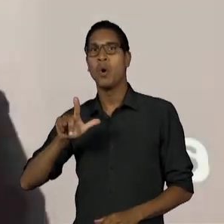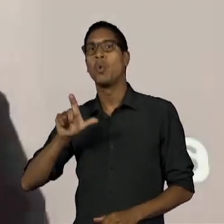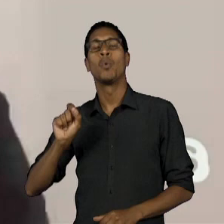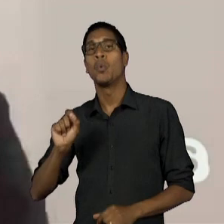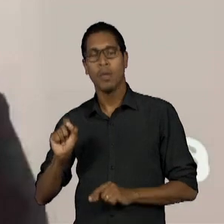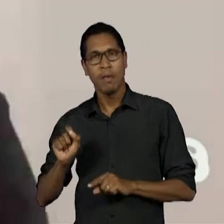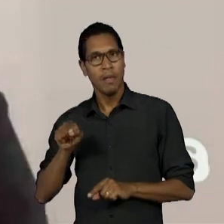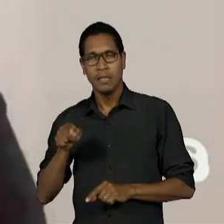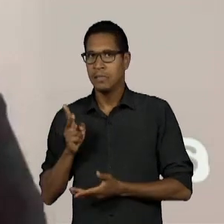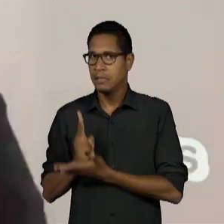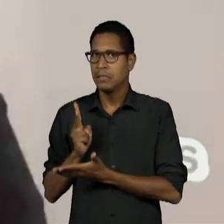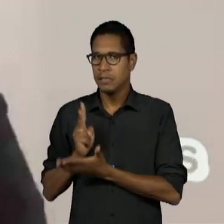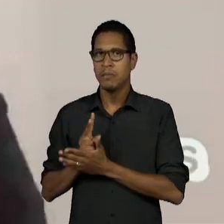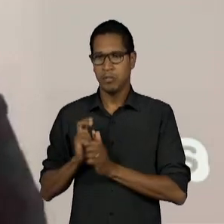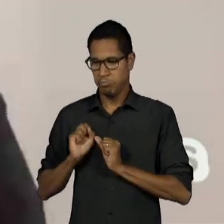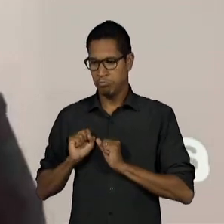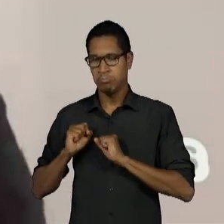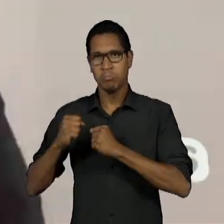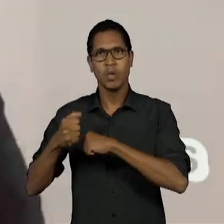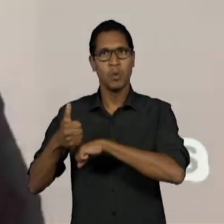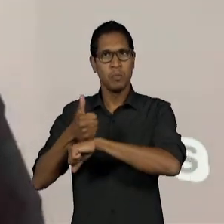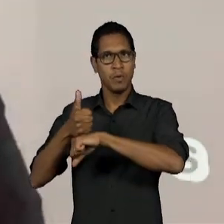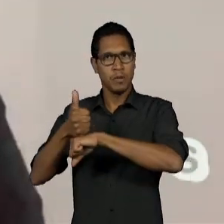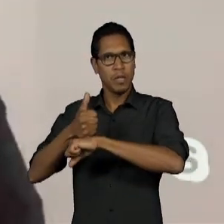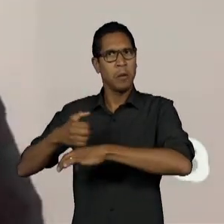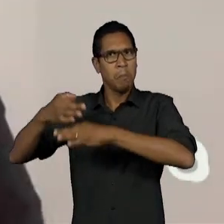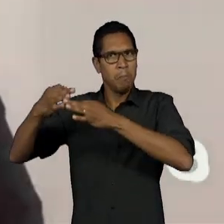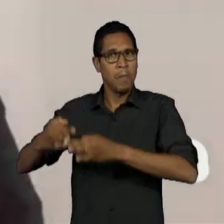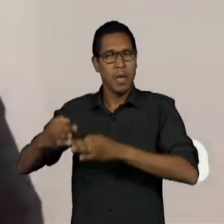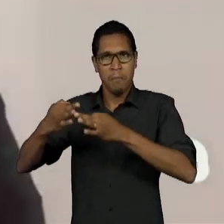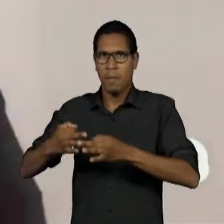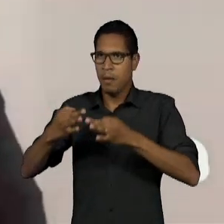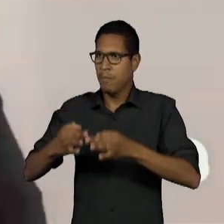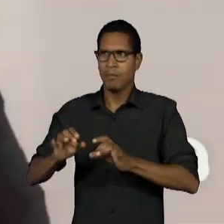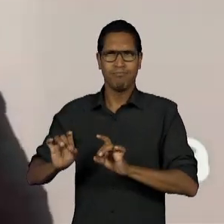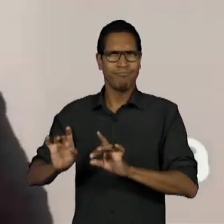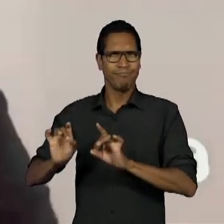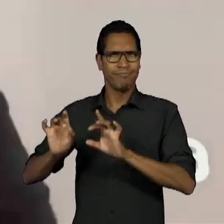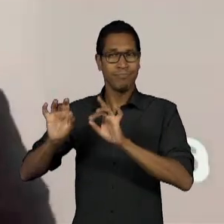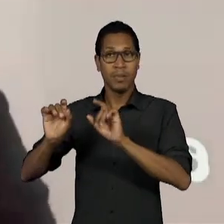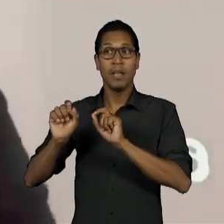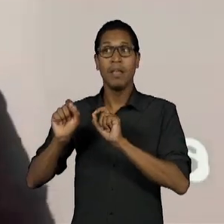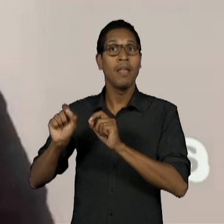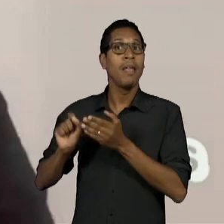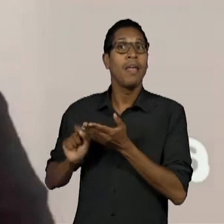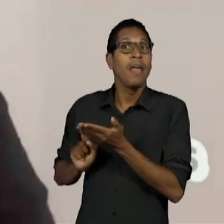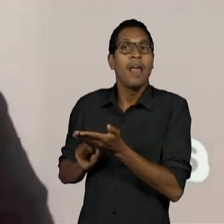se dedicava profissionalmente de uma forma extraordinária e tinha